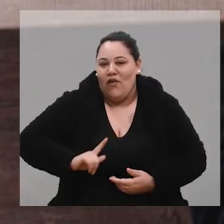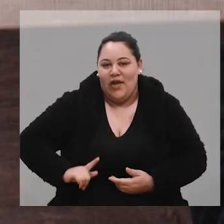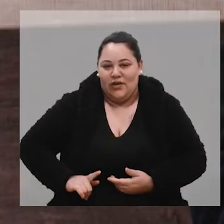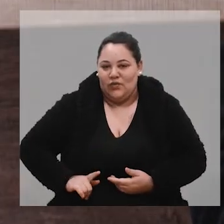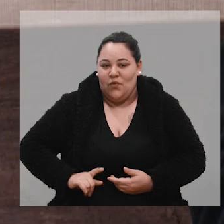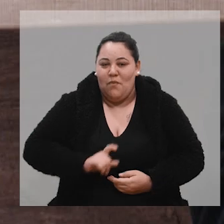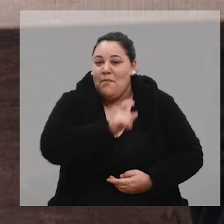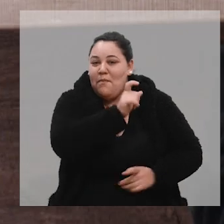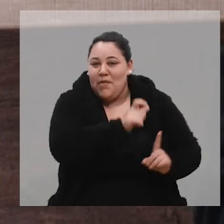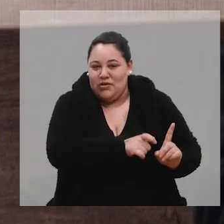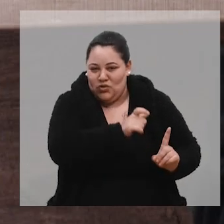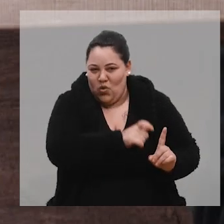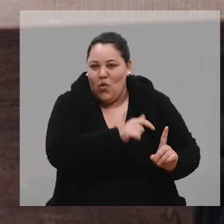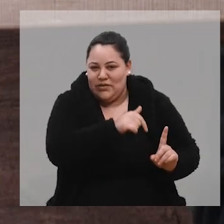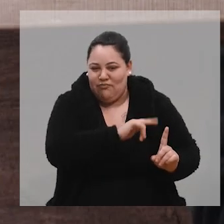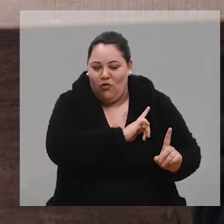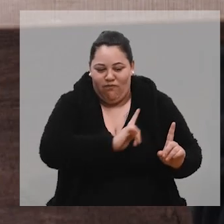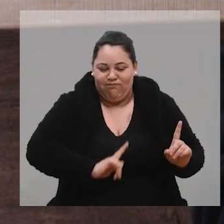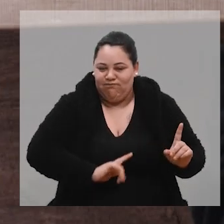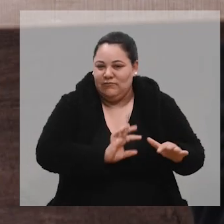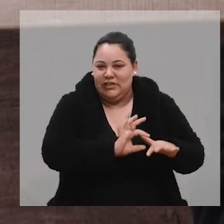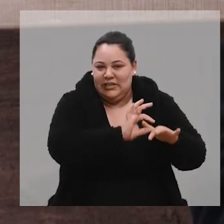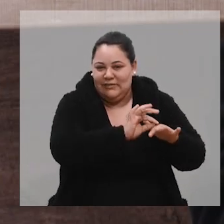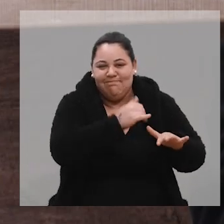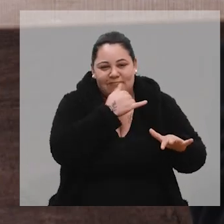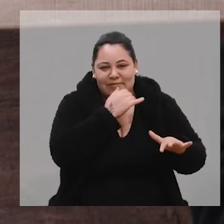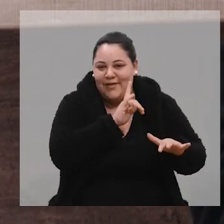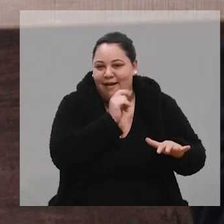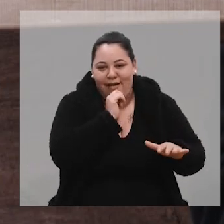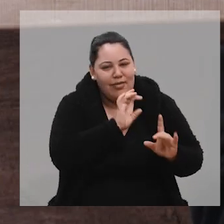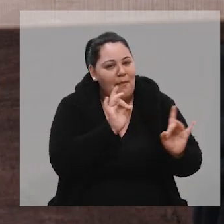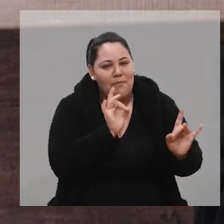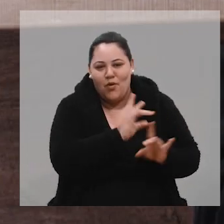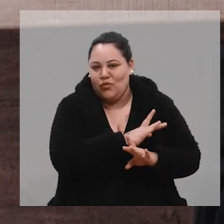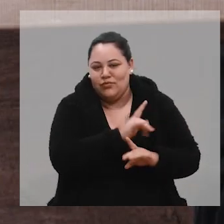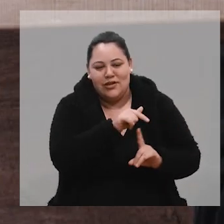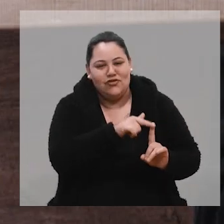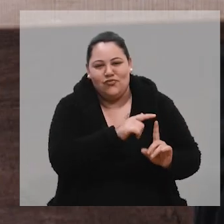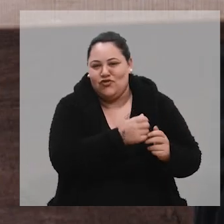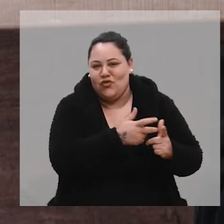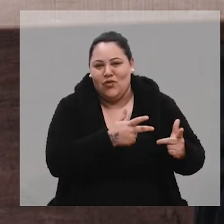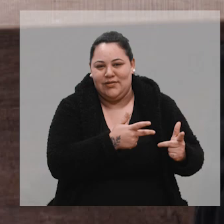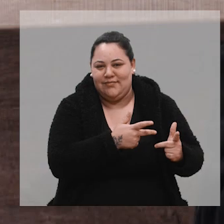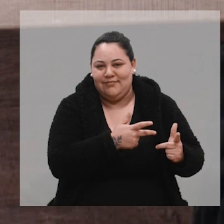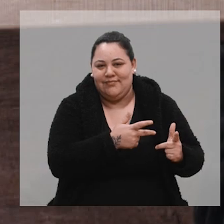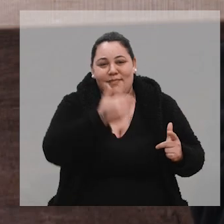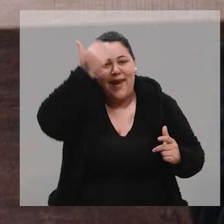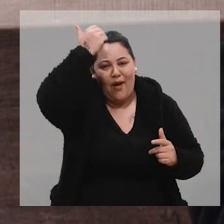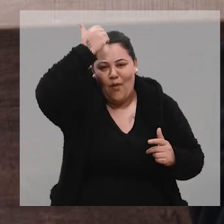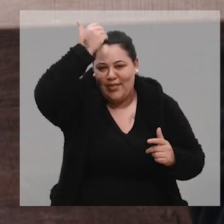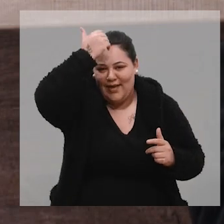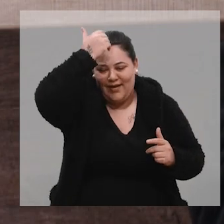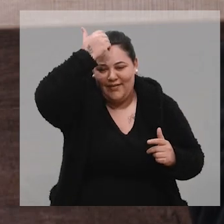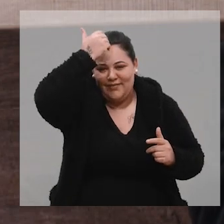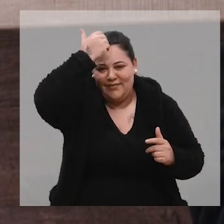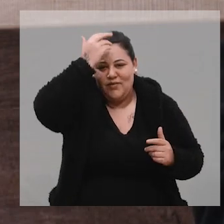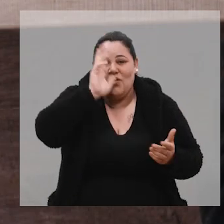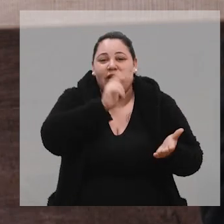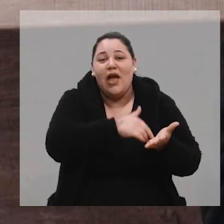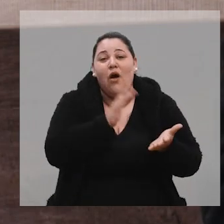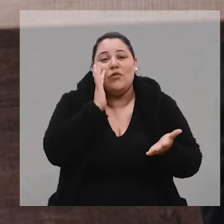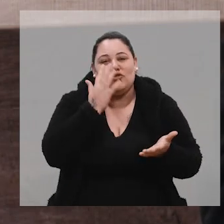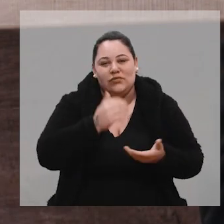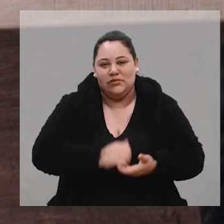que estivesse atualmente, infelizmente, não estaria preparado para suportar o